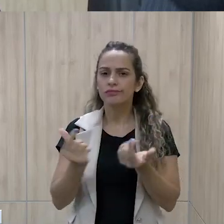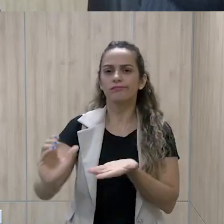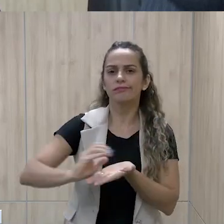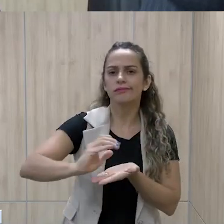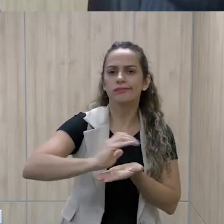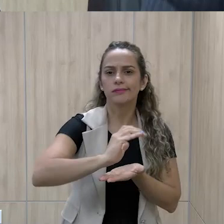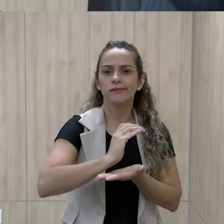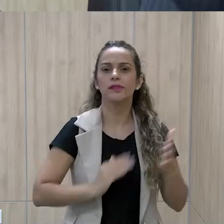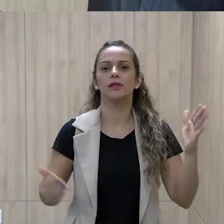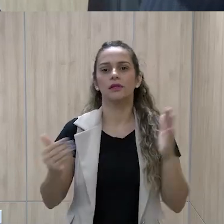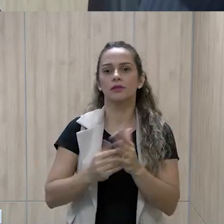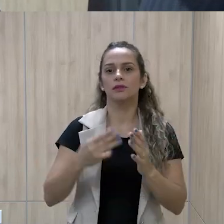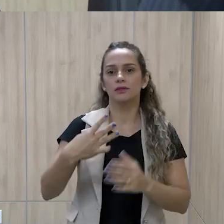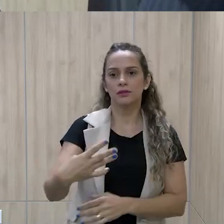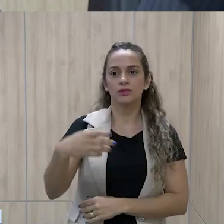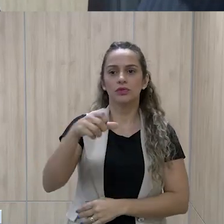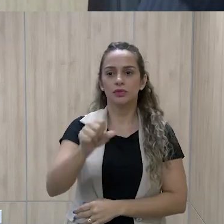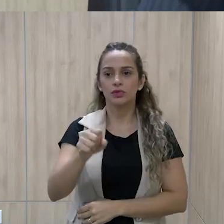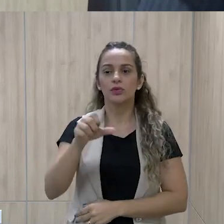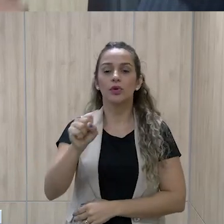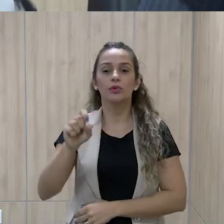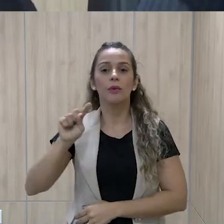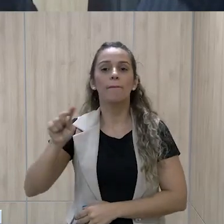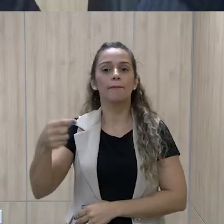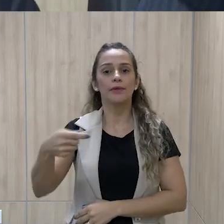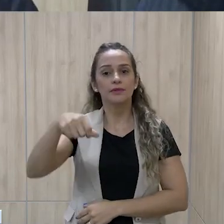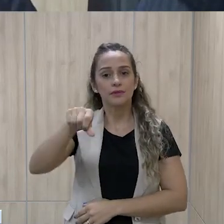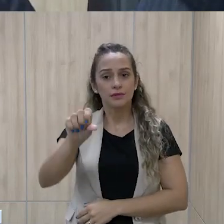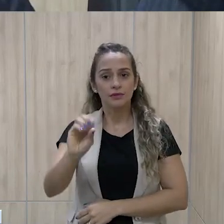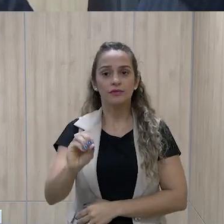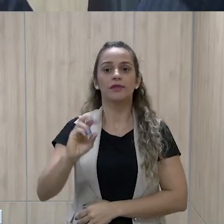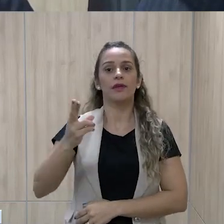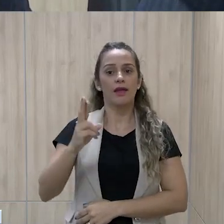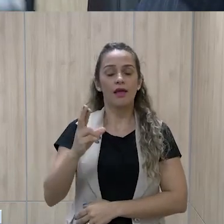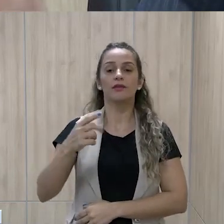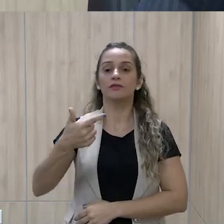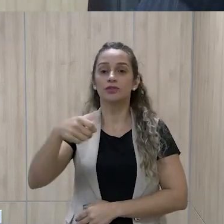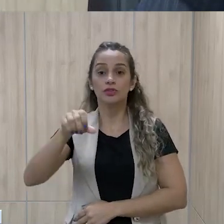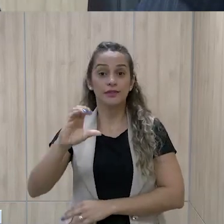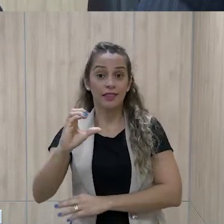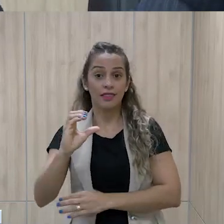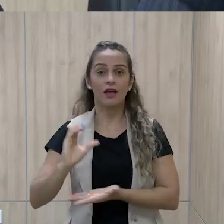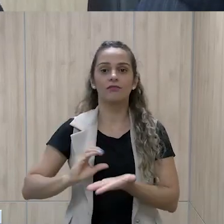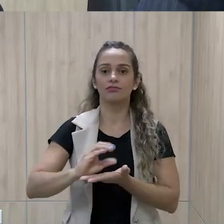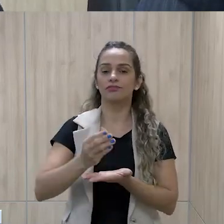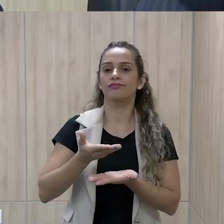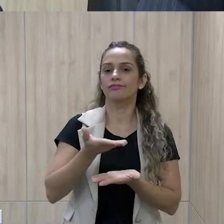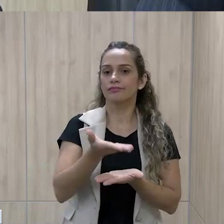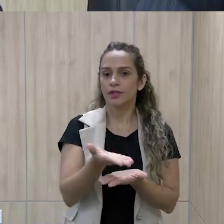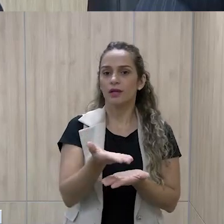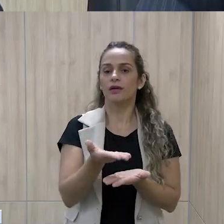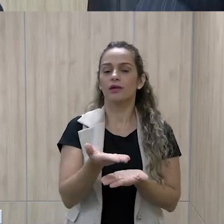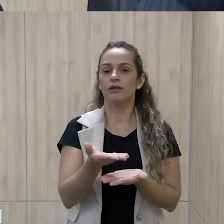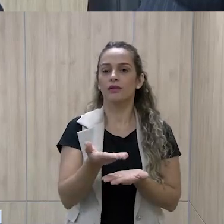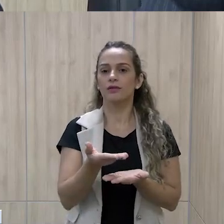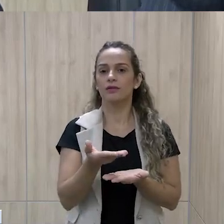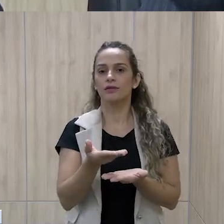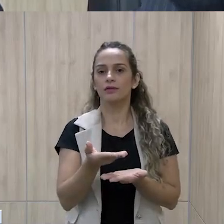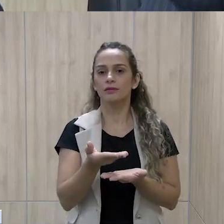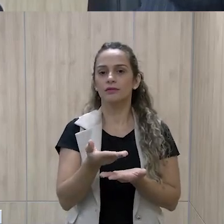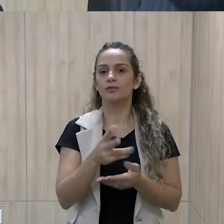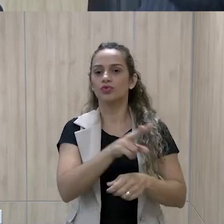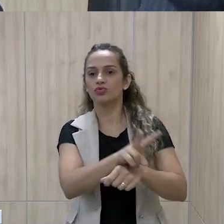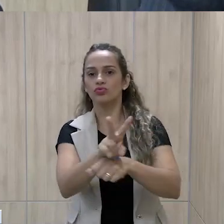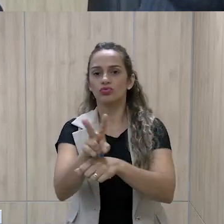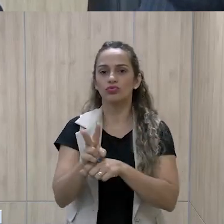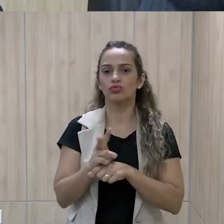por excesso de arrecadação até o valor 388.190 com 29 centavos em favor da unidade